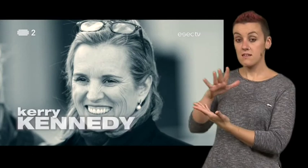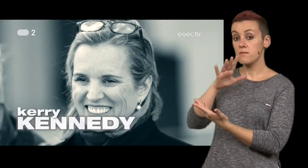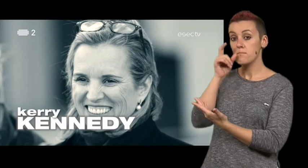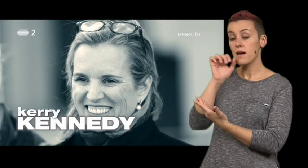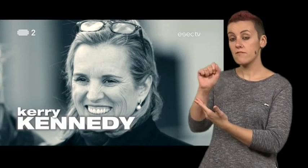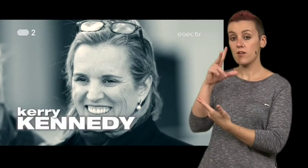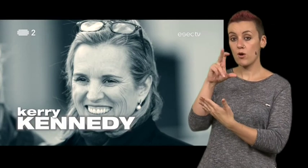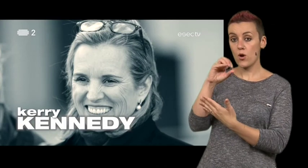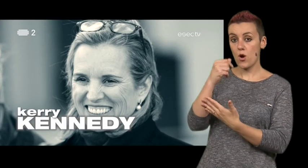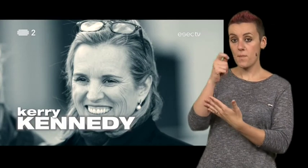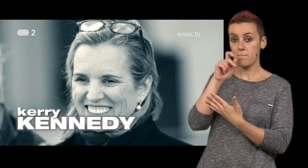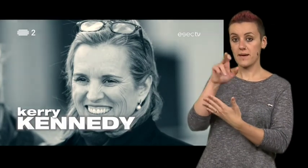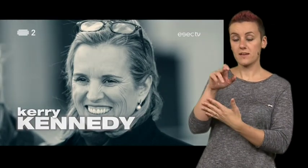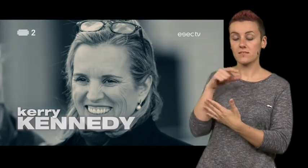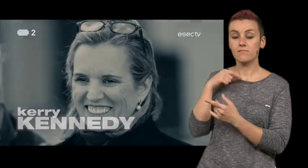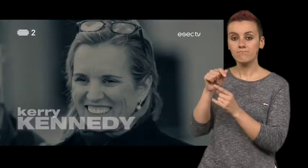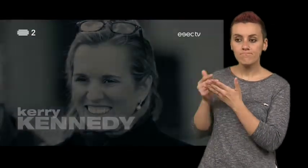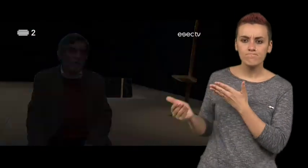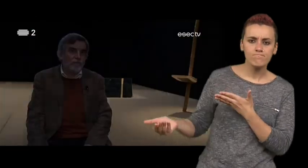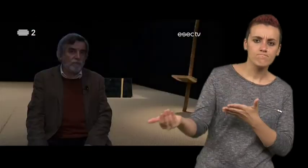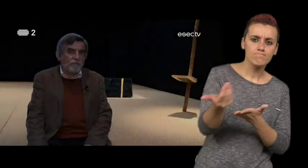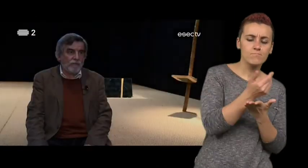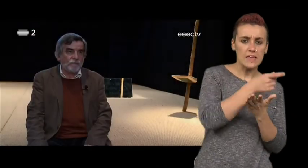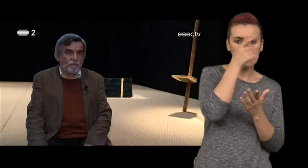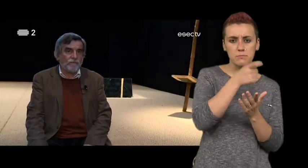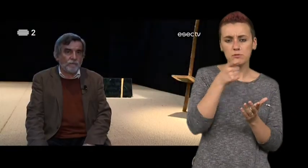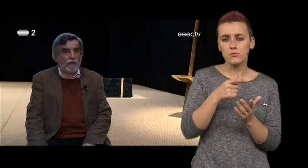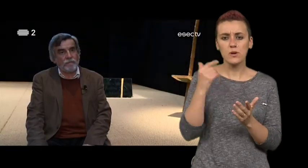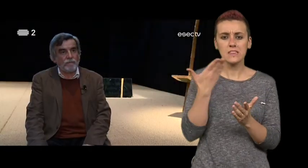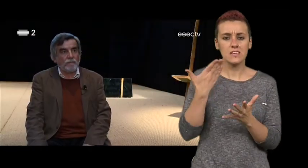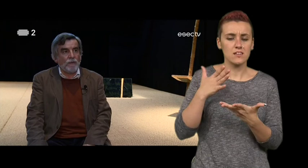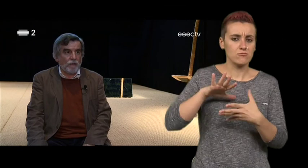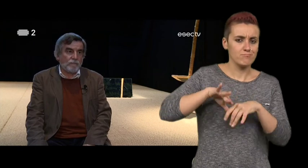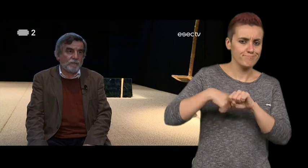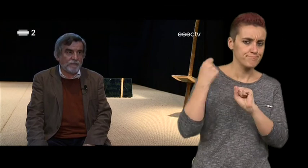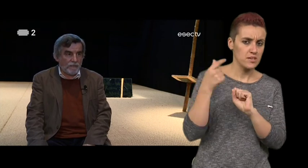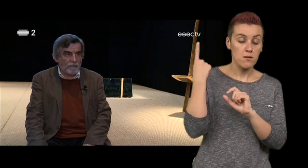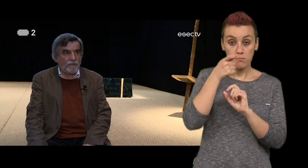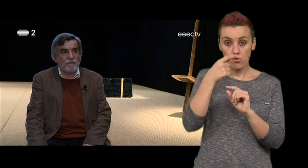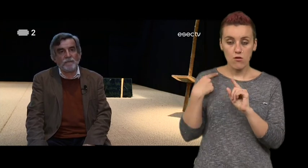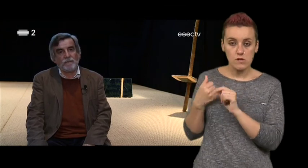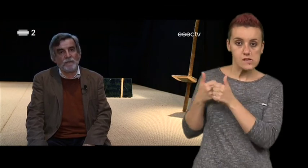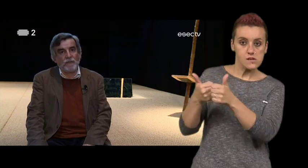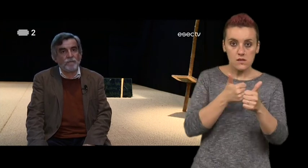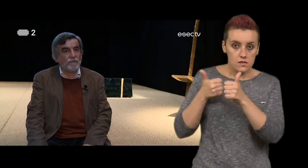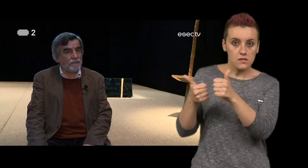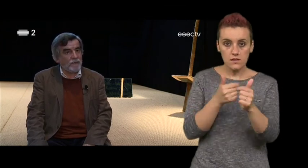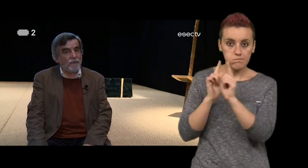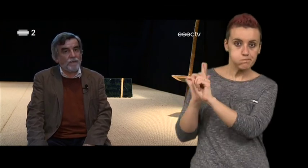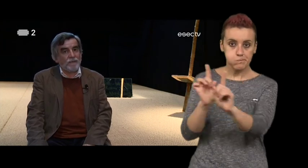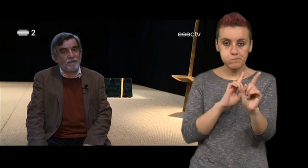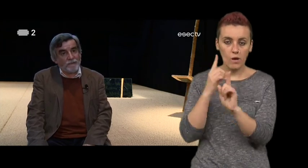Robert Kennedy, e que são testemunhos de pessoas cujos direitos foram violados, algumas perseguidas,